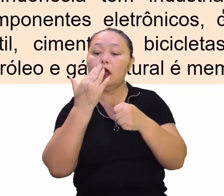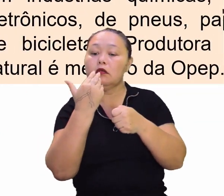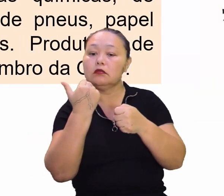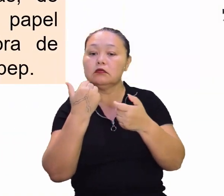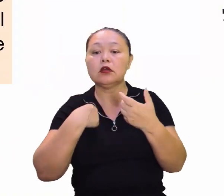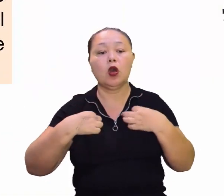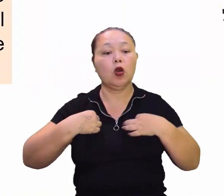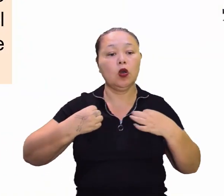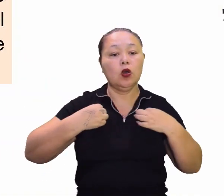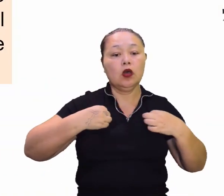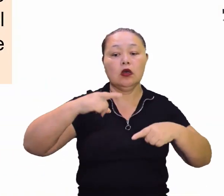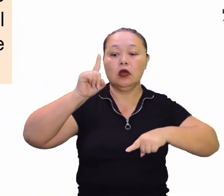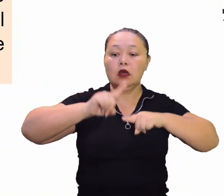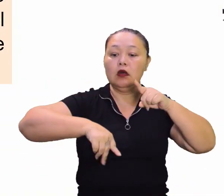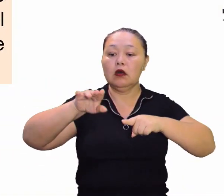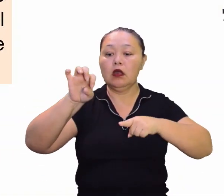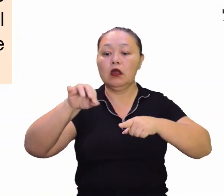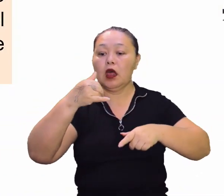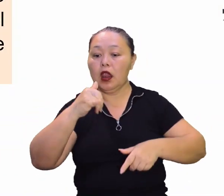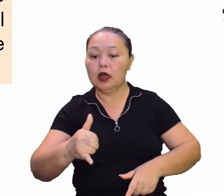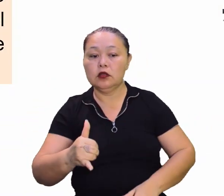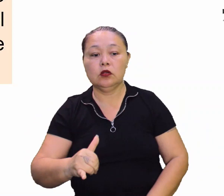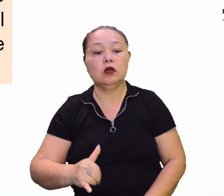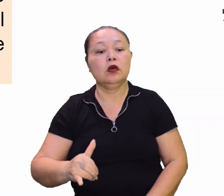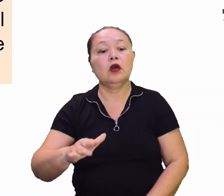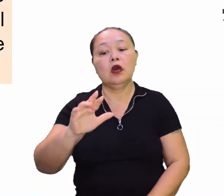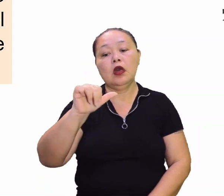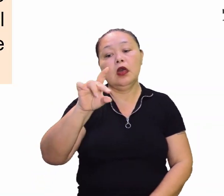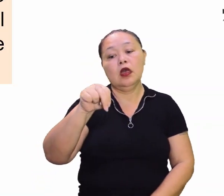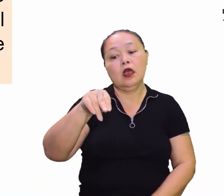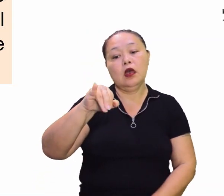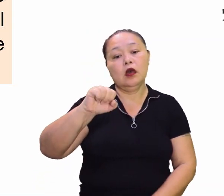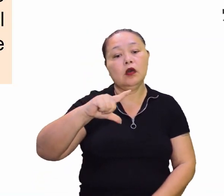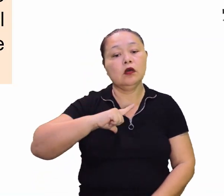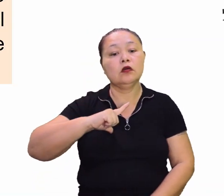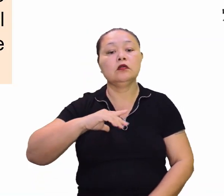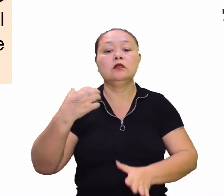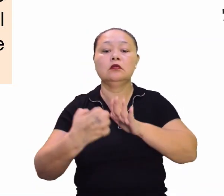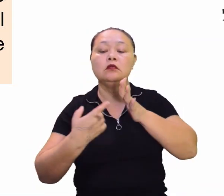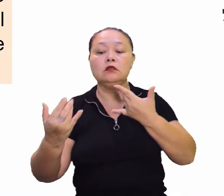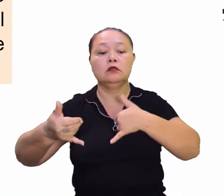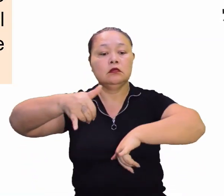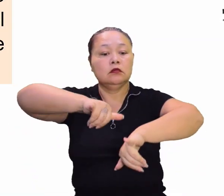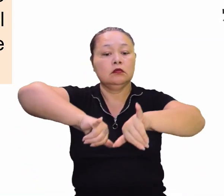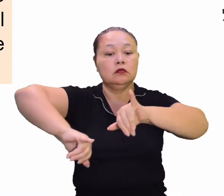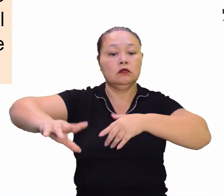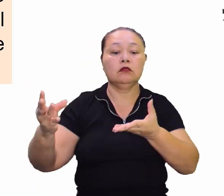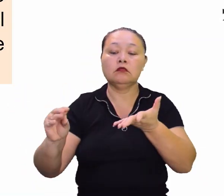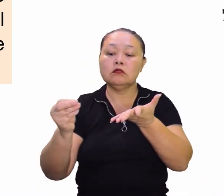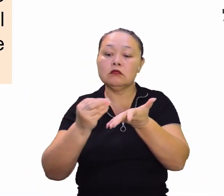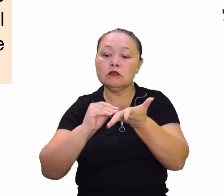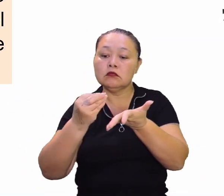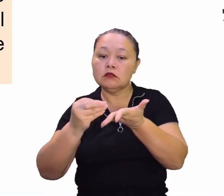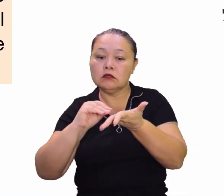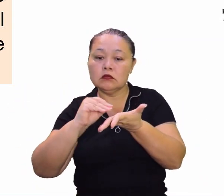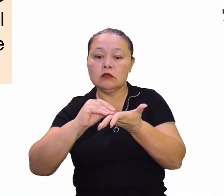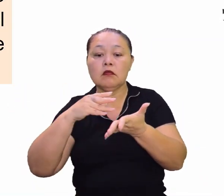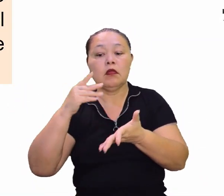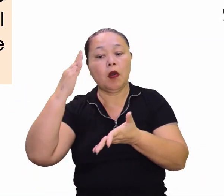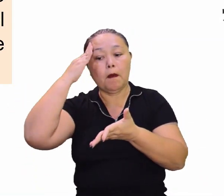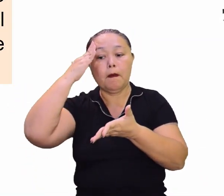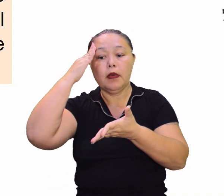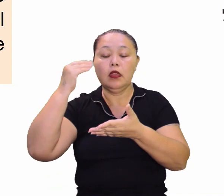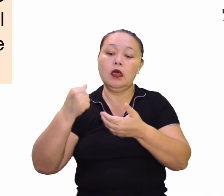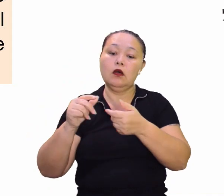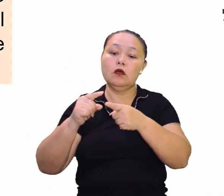alimentos, roupas, equipamentos elétricos. A Indonésia tem indústrias químicas de componentes eletrônicos,